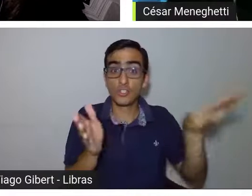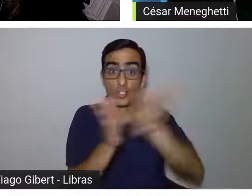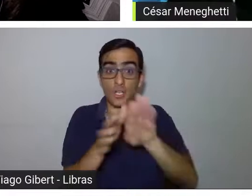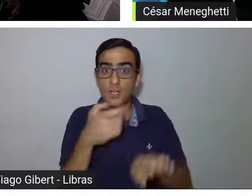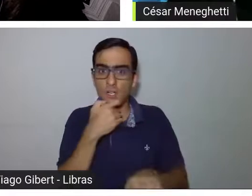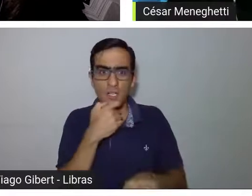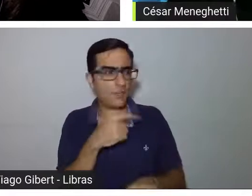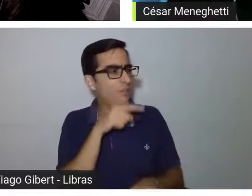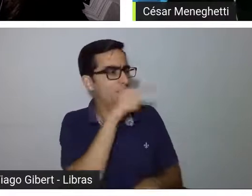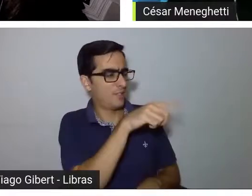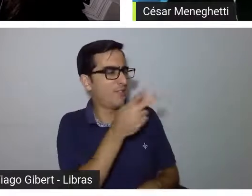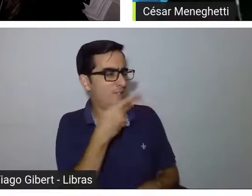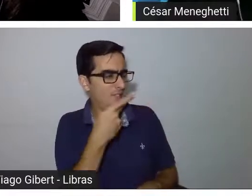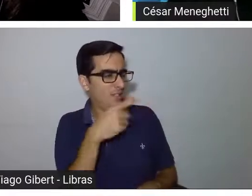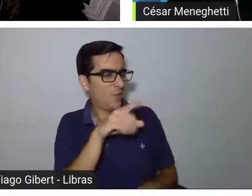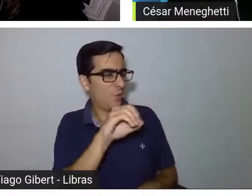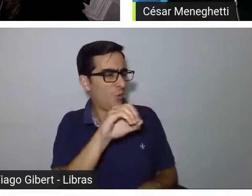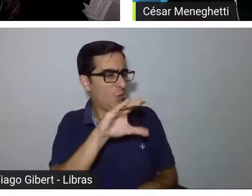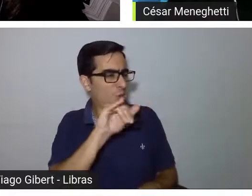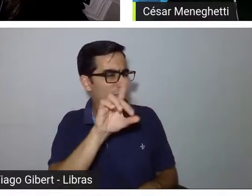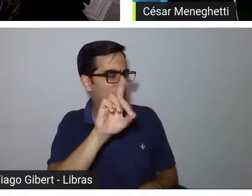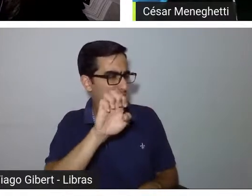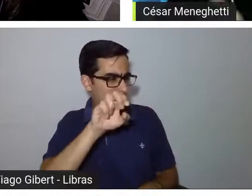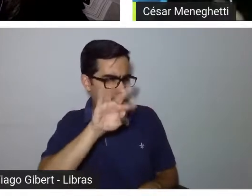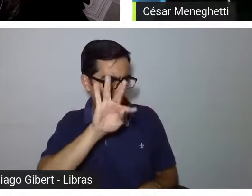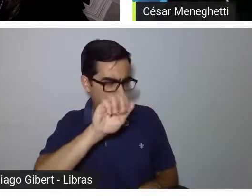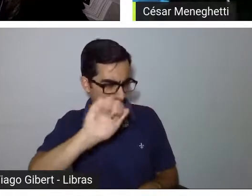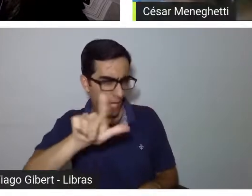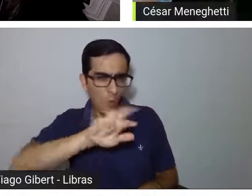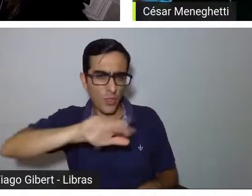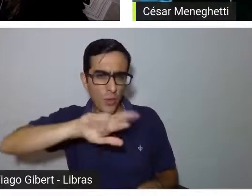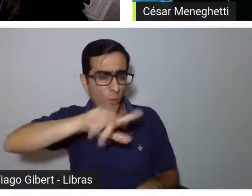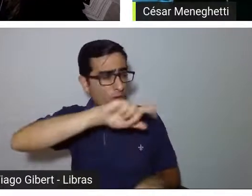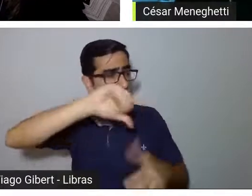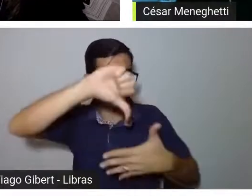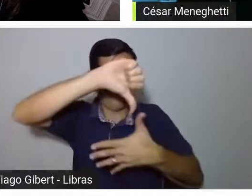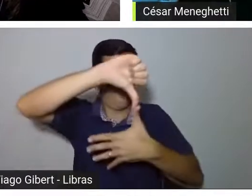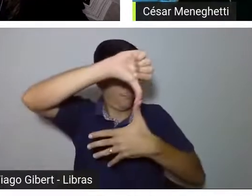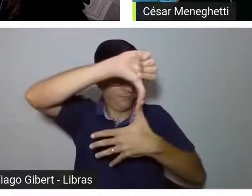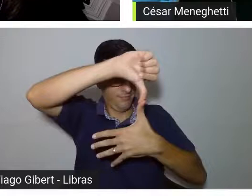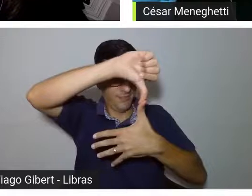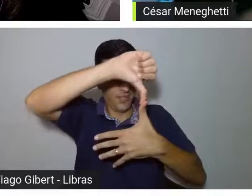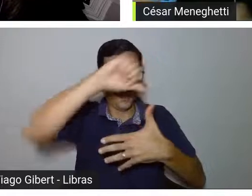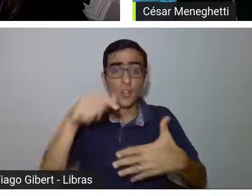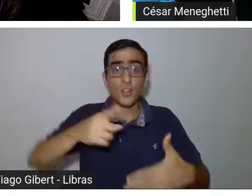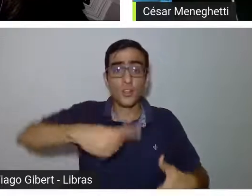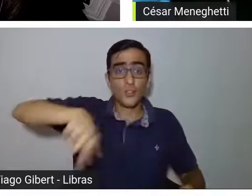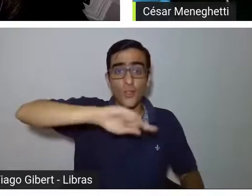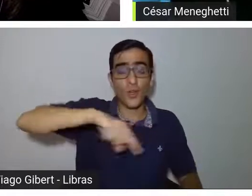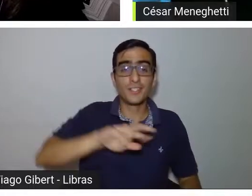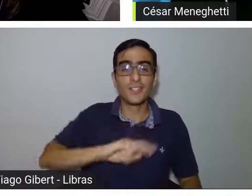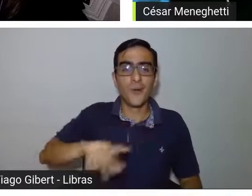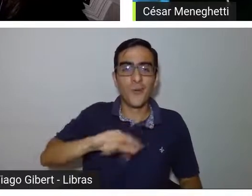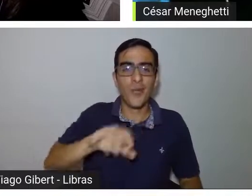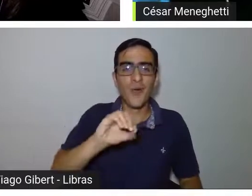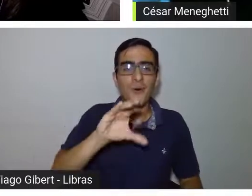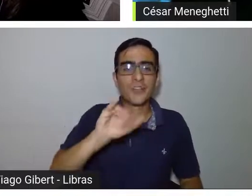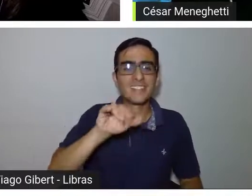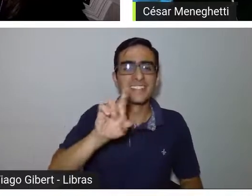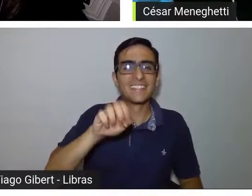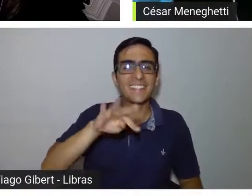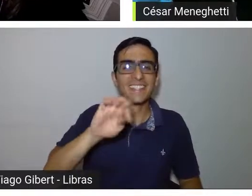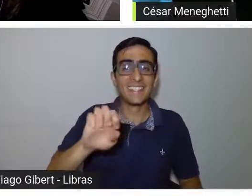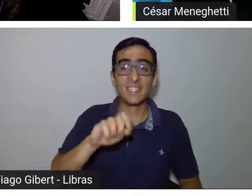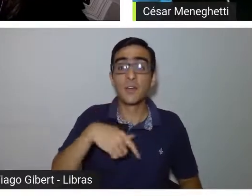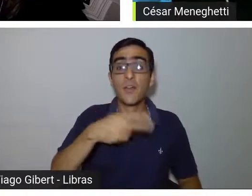não é ocidental, você é latino-americano. Então, a gente não faz nem parte do Ocidente. Essa é a visão